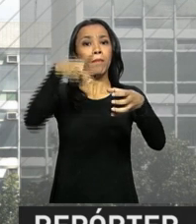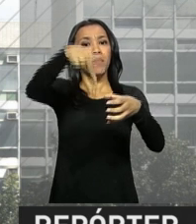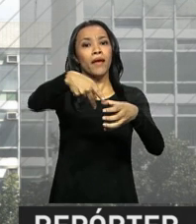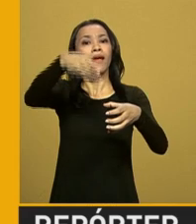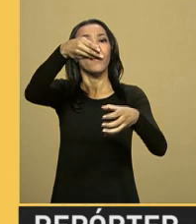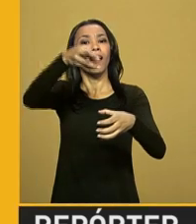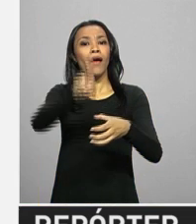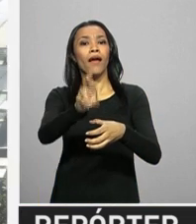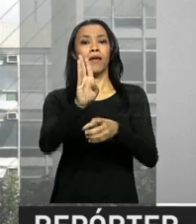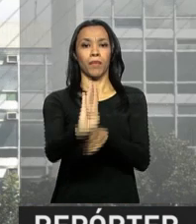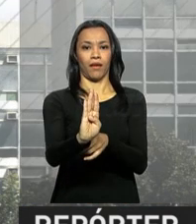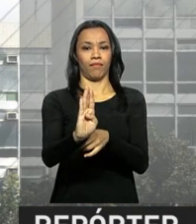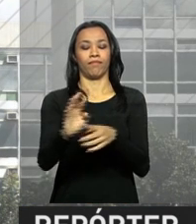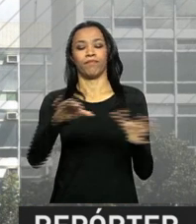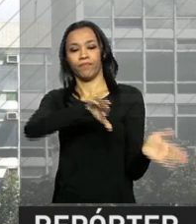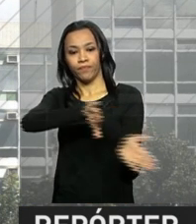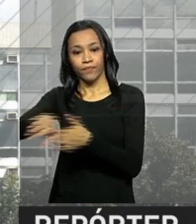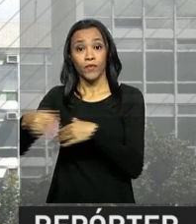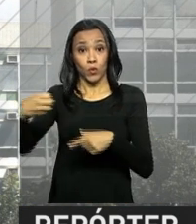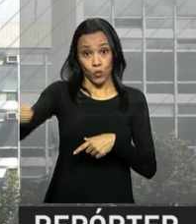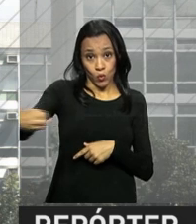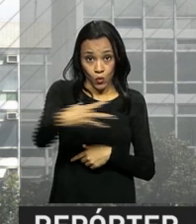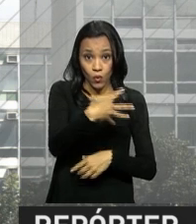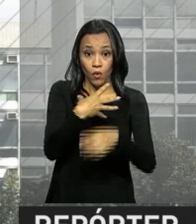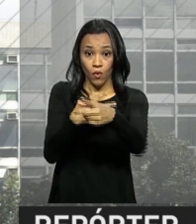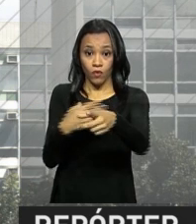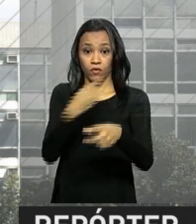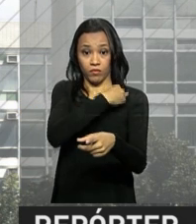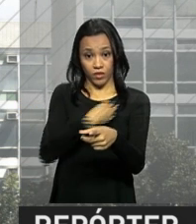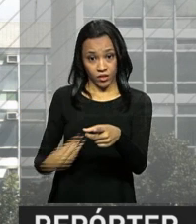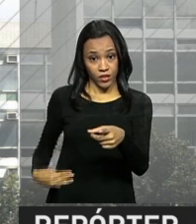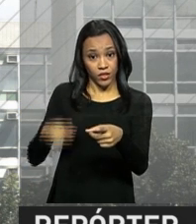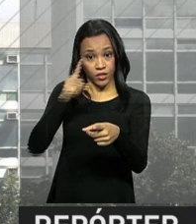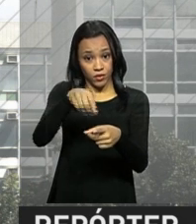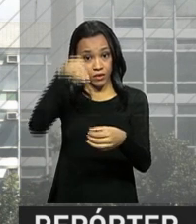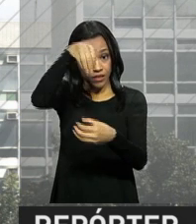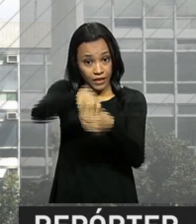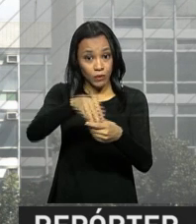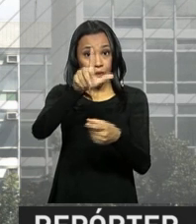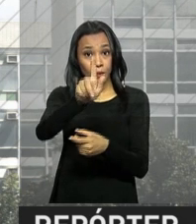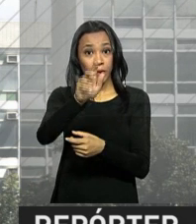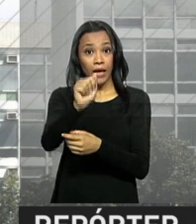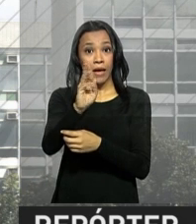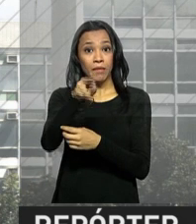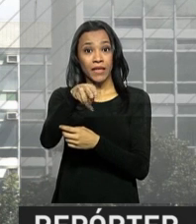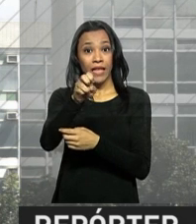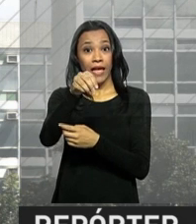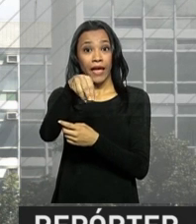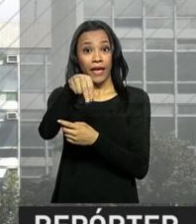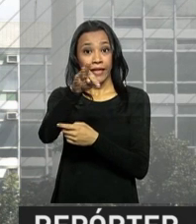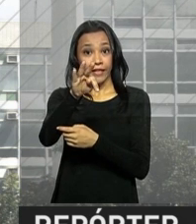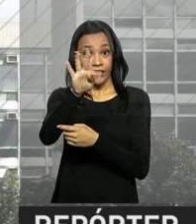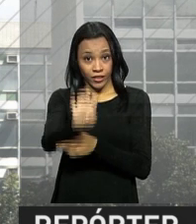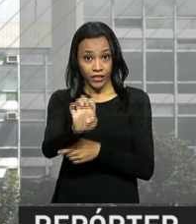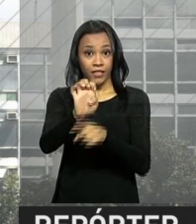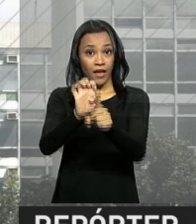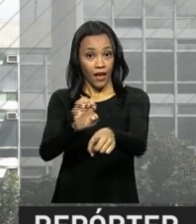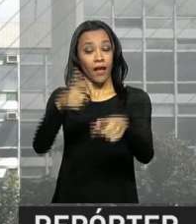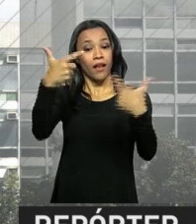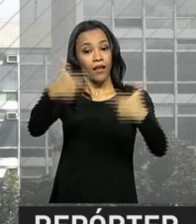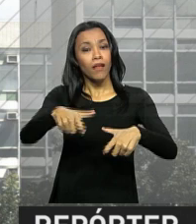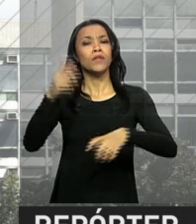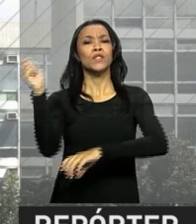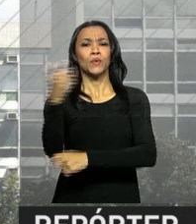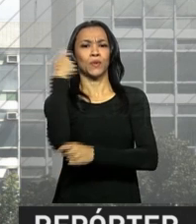PRB. O novo ministro-chefe do Gabinete de Segurança Institucional é o general gaúcho Sérgio Westphalen, de Cruz Alta, Rio Grande do